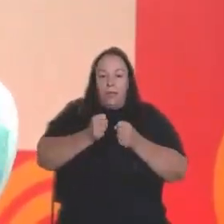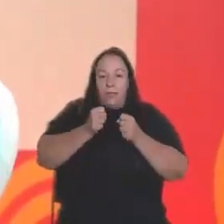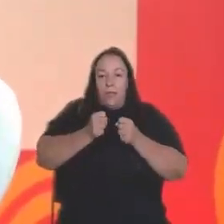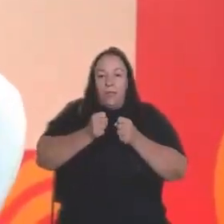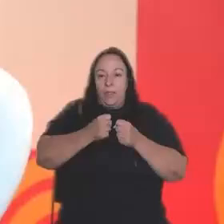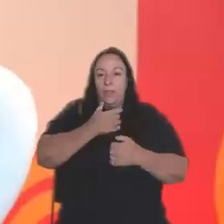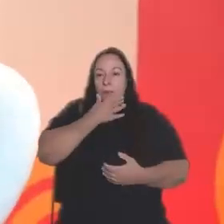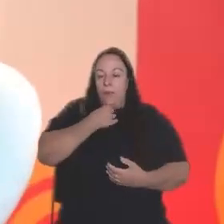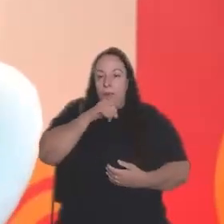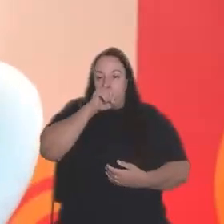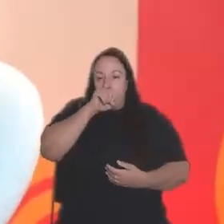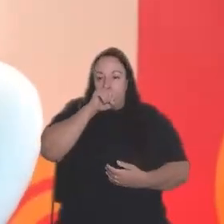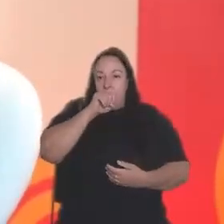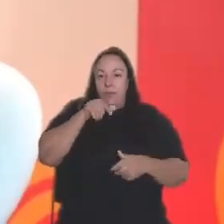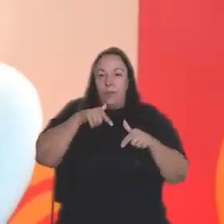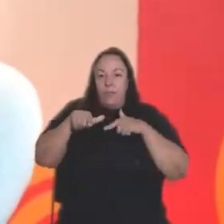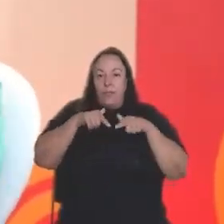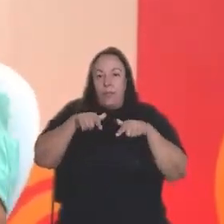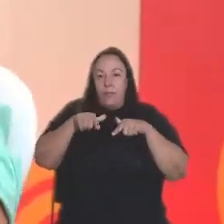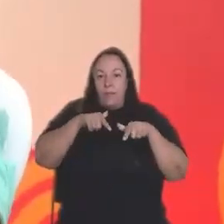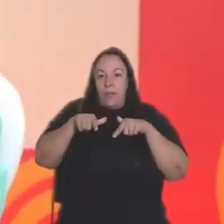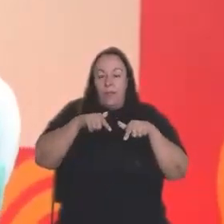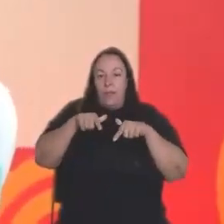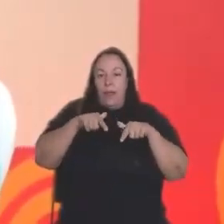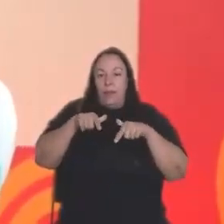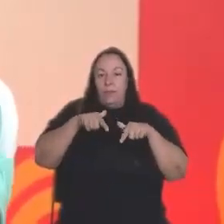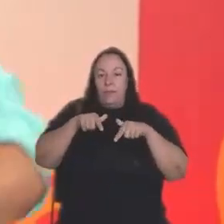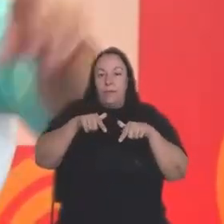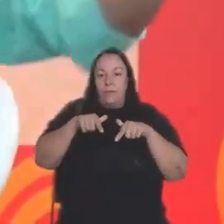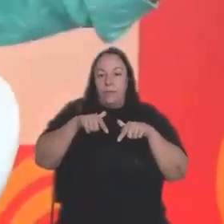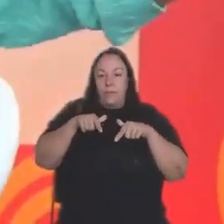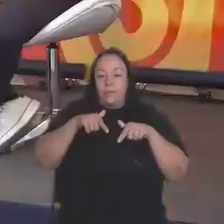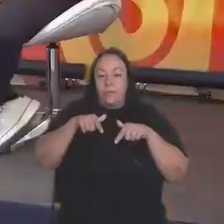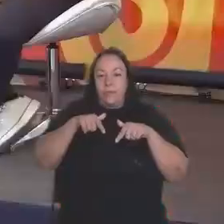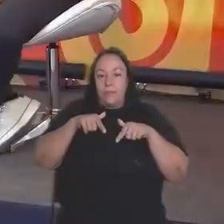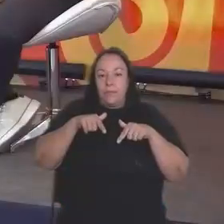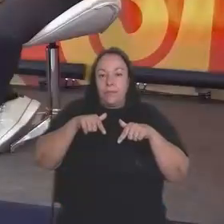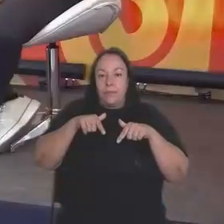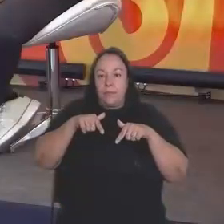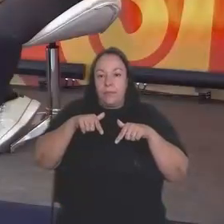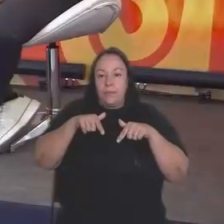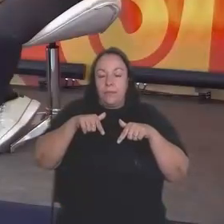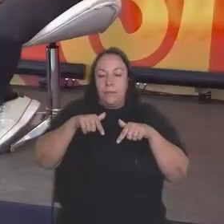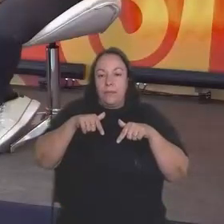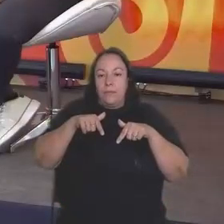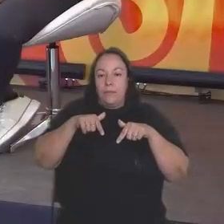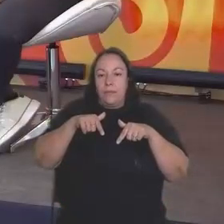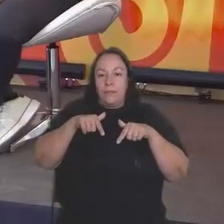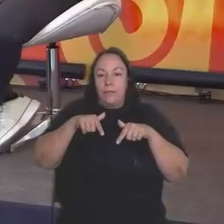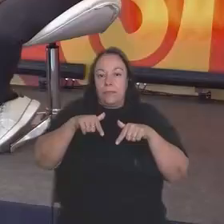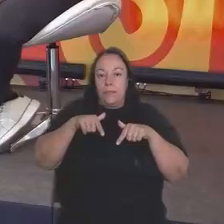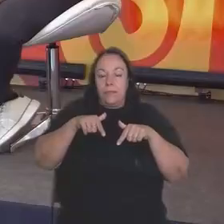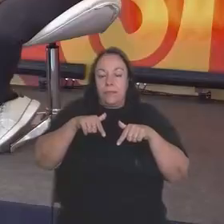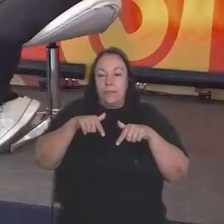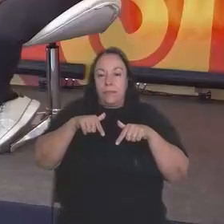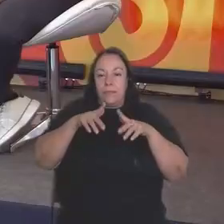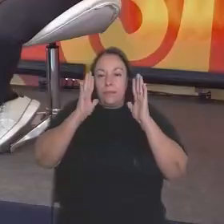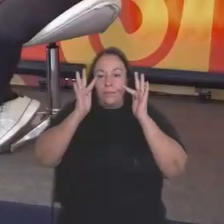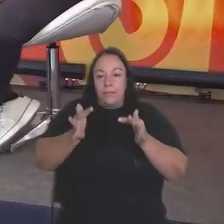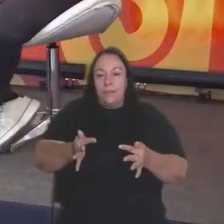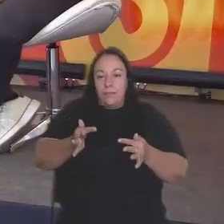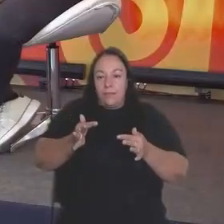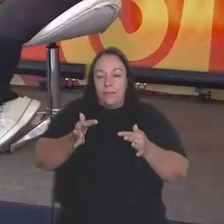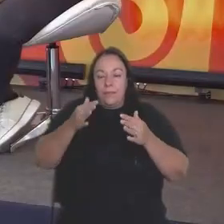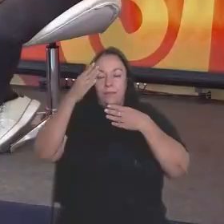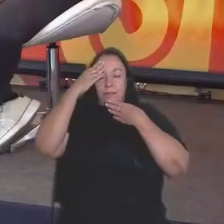ver. Meu pai chegou a trabalhar um pouco aqui na parte de serviços urbanos do município, até descobri algumas áreas que ele plantou que eu não sabia, né? Mas só encerrando, né,